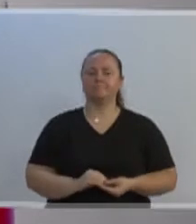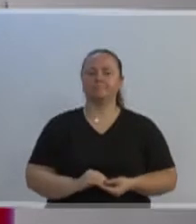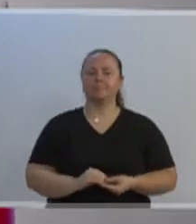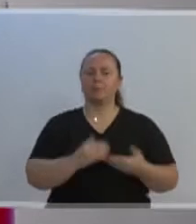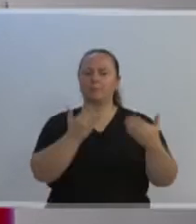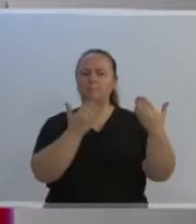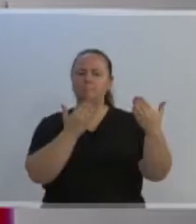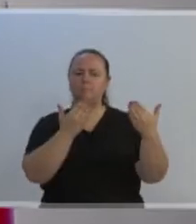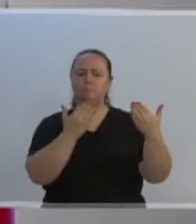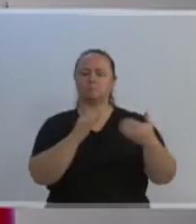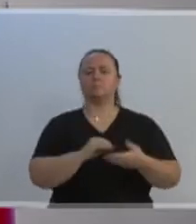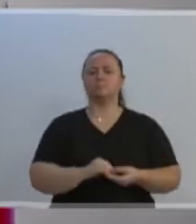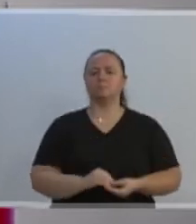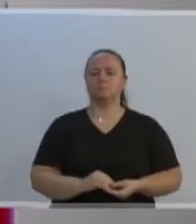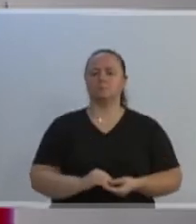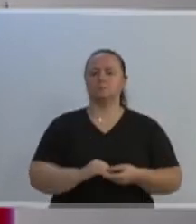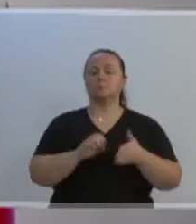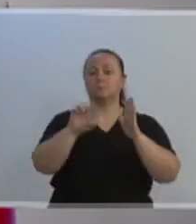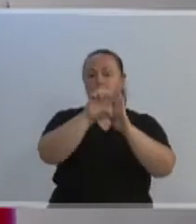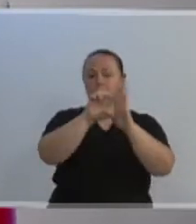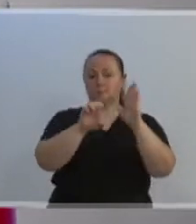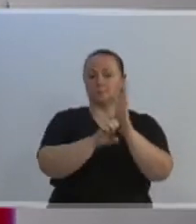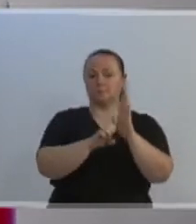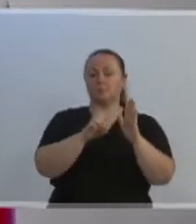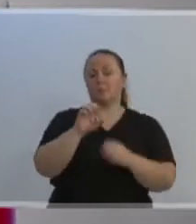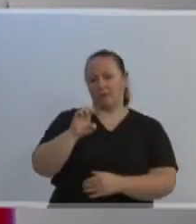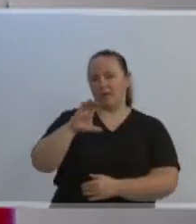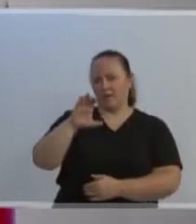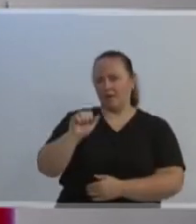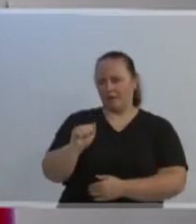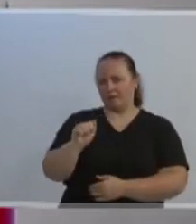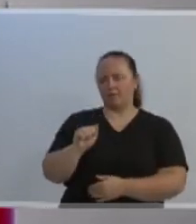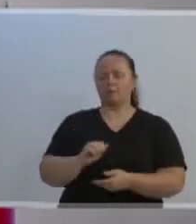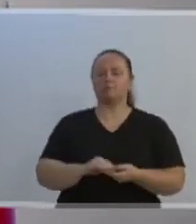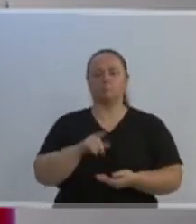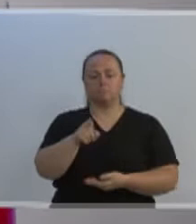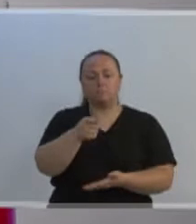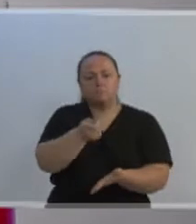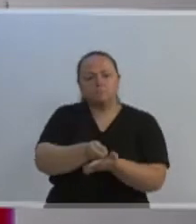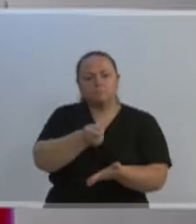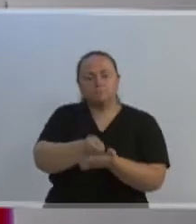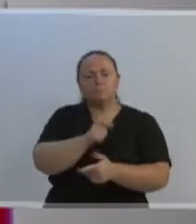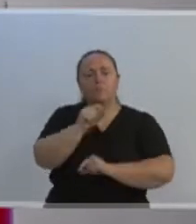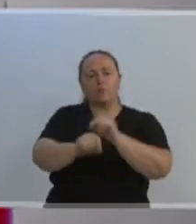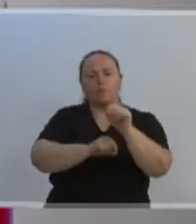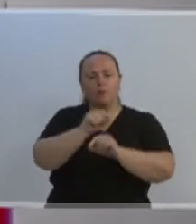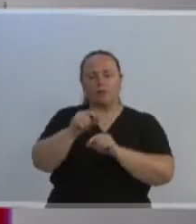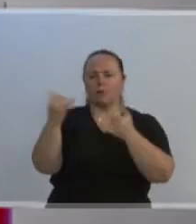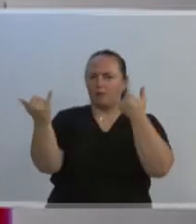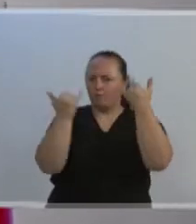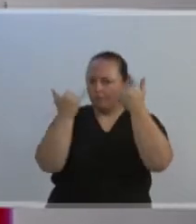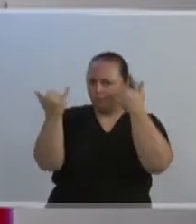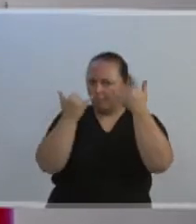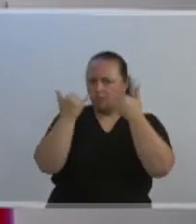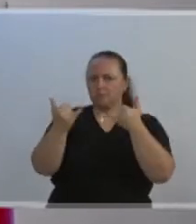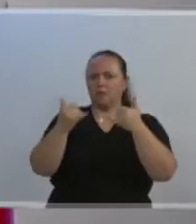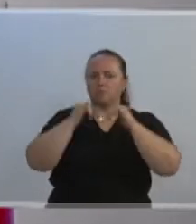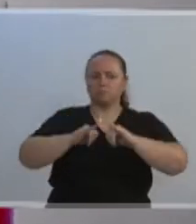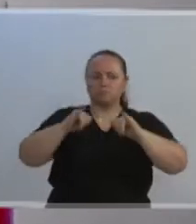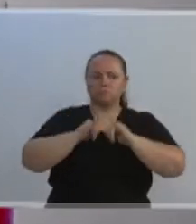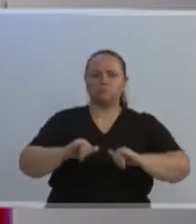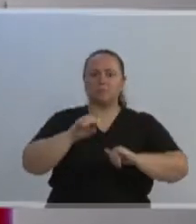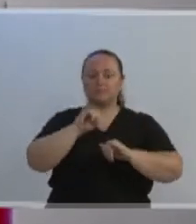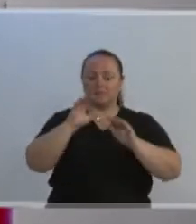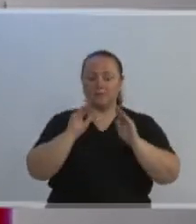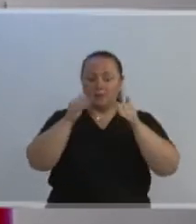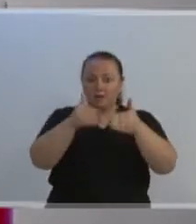da criança. O Estatuto da Criança e do Adolescente, o ECA, exige que toda a informação e ou publicação dirigida à